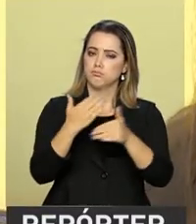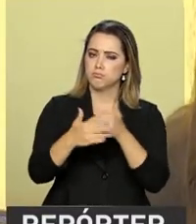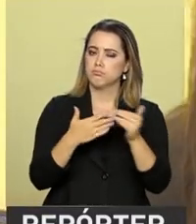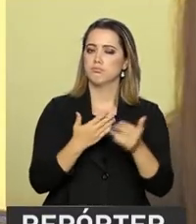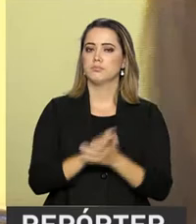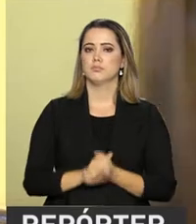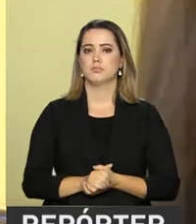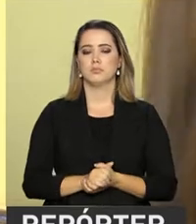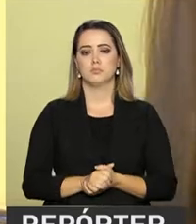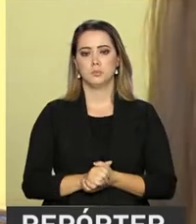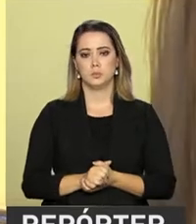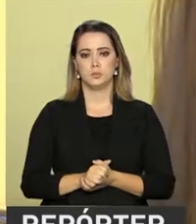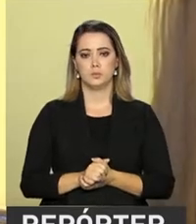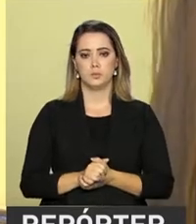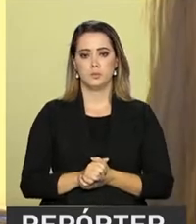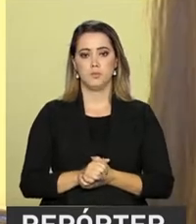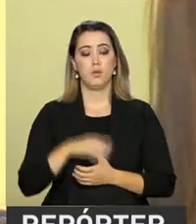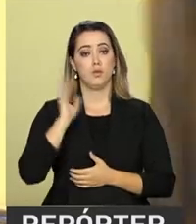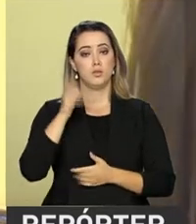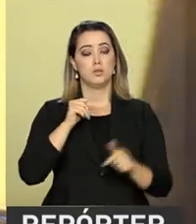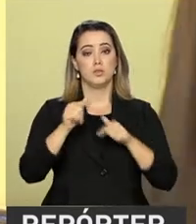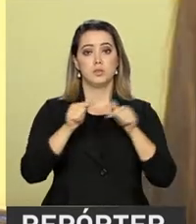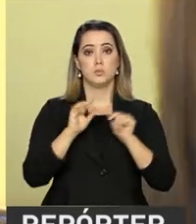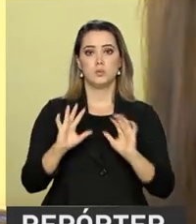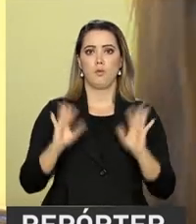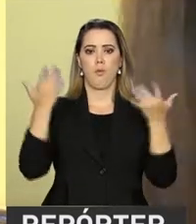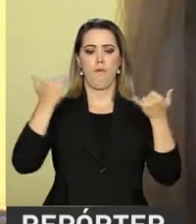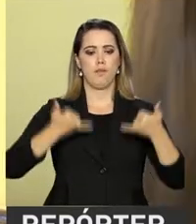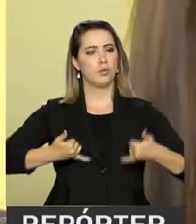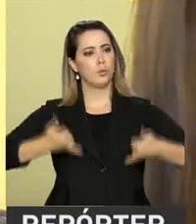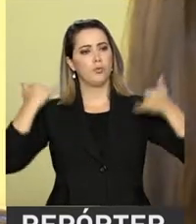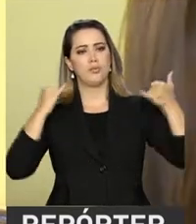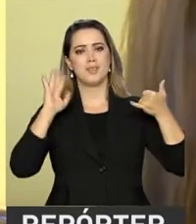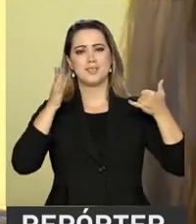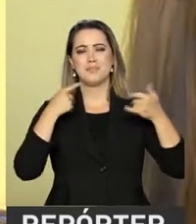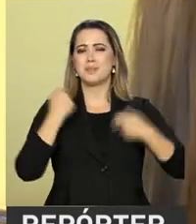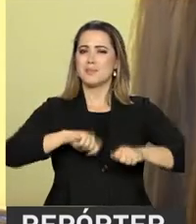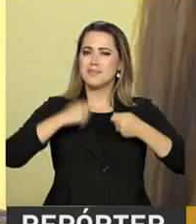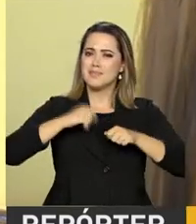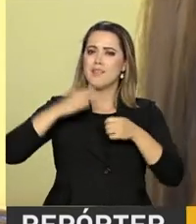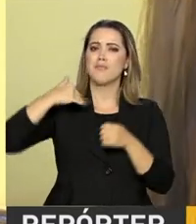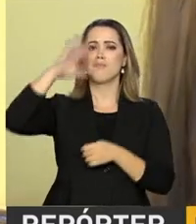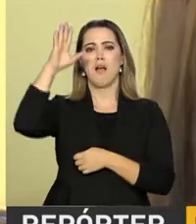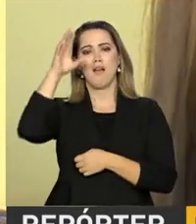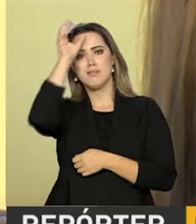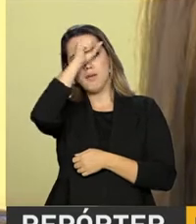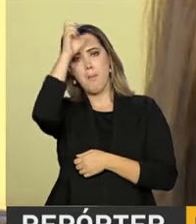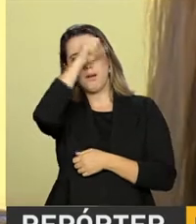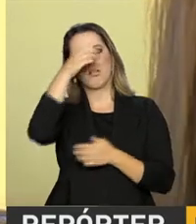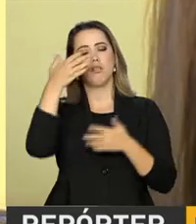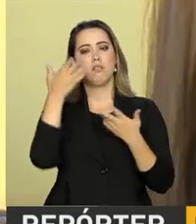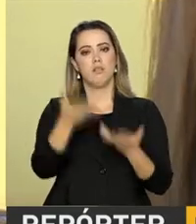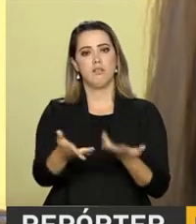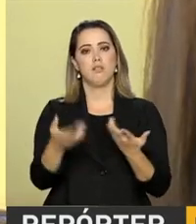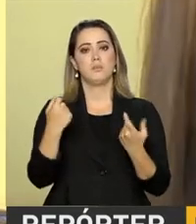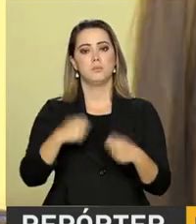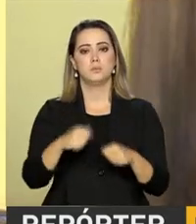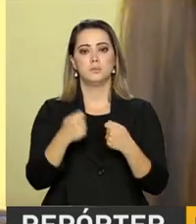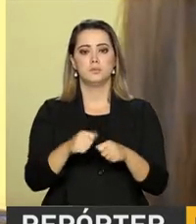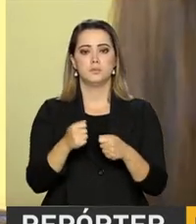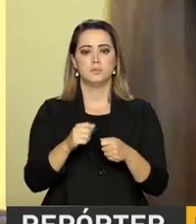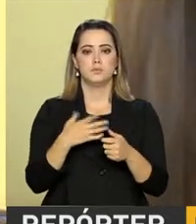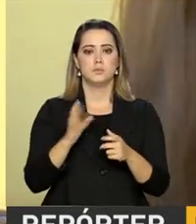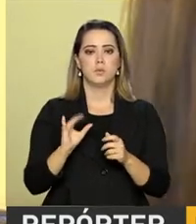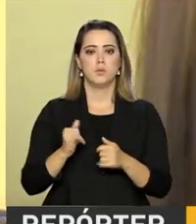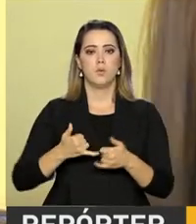profissional eu já trabalhava com eventos mas eu precisava de algo a mais entendeu existir alguma coisa que o